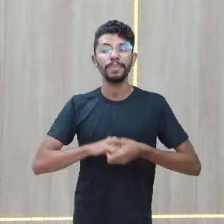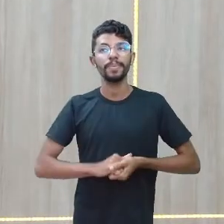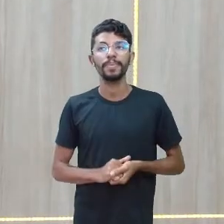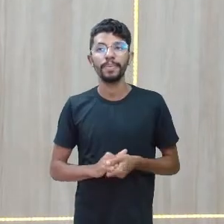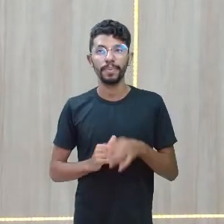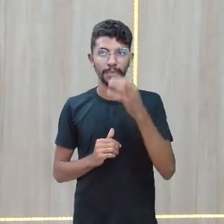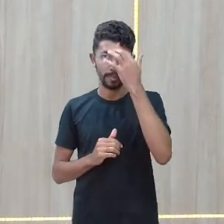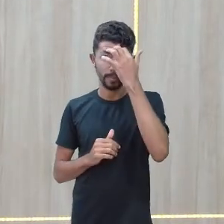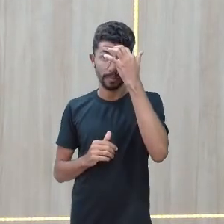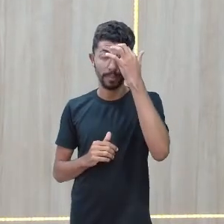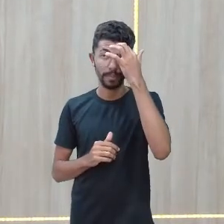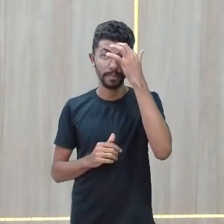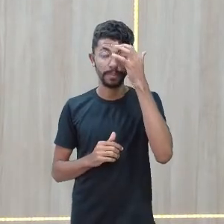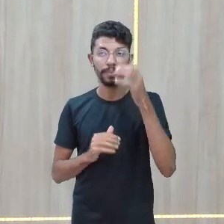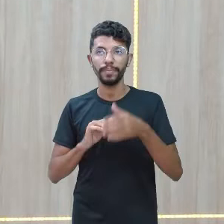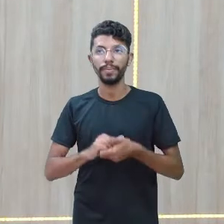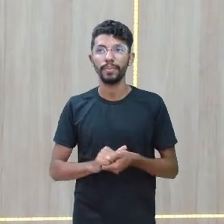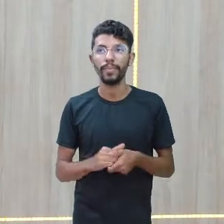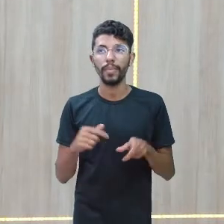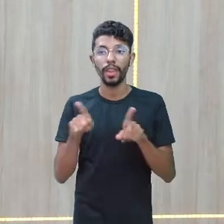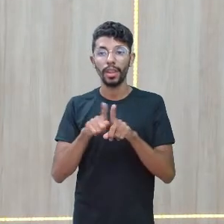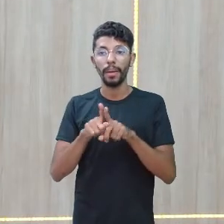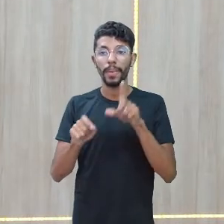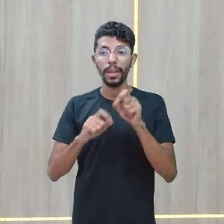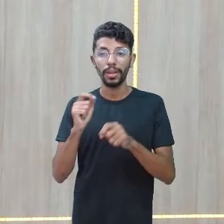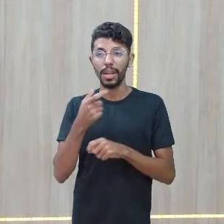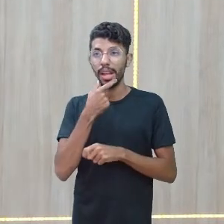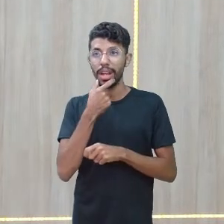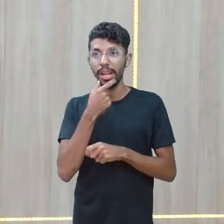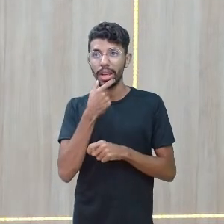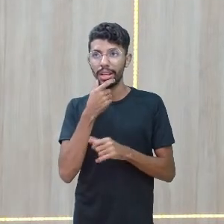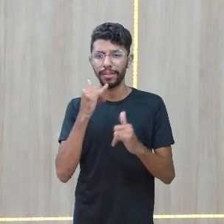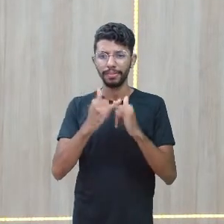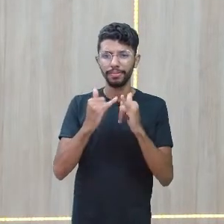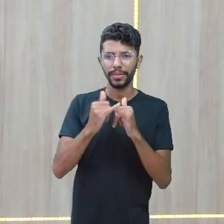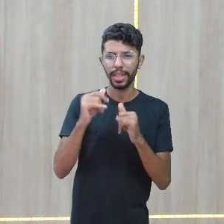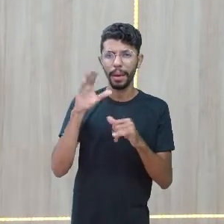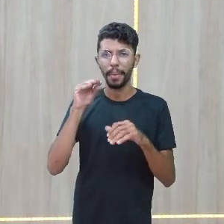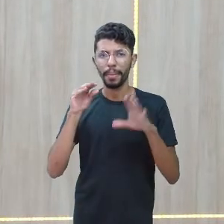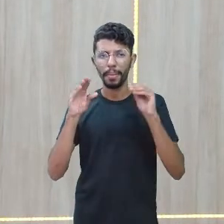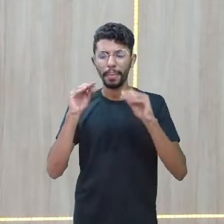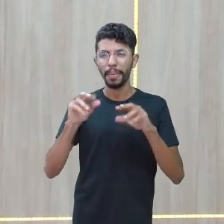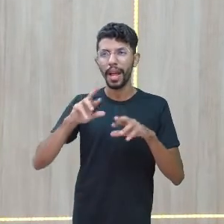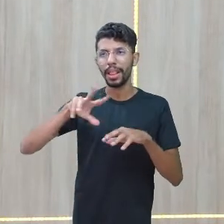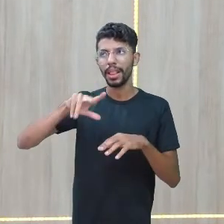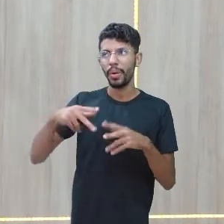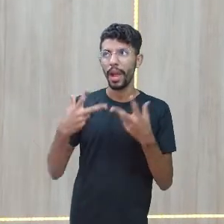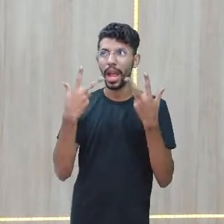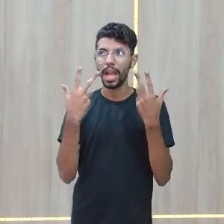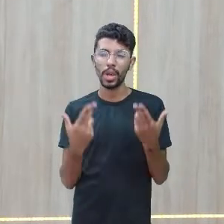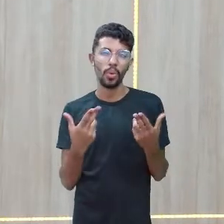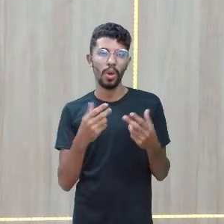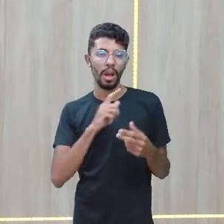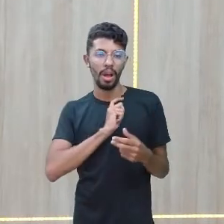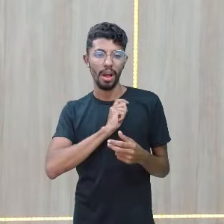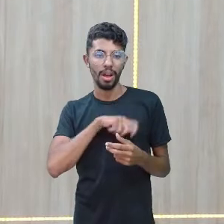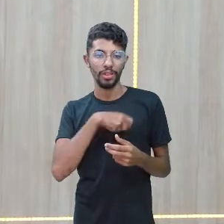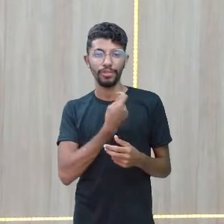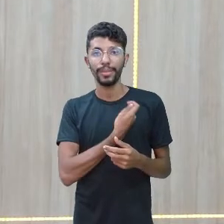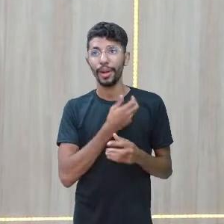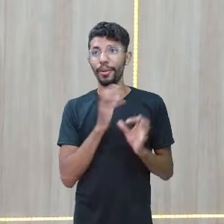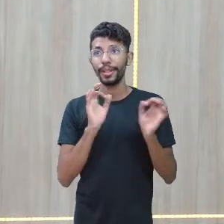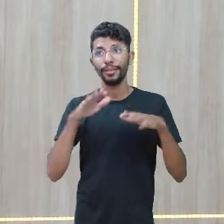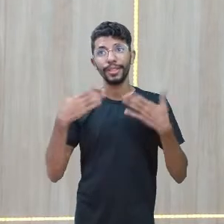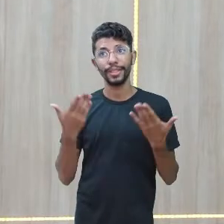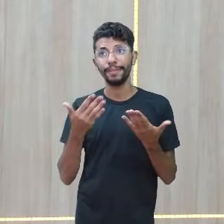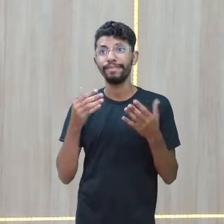A similaridade da pronúncia da língua inglesa não é tão grande quanto é o espanhol, então não tem como você desenrolar.